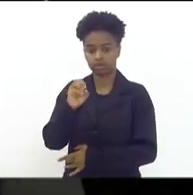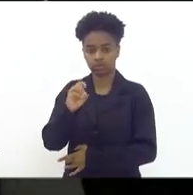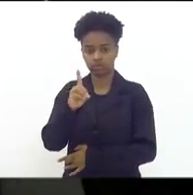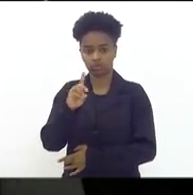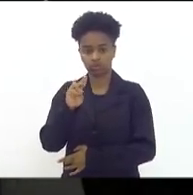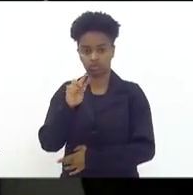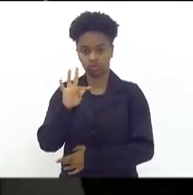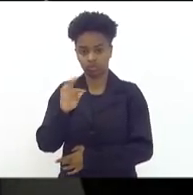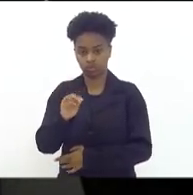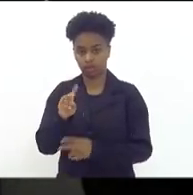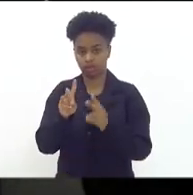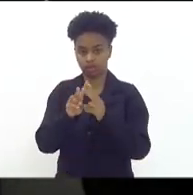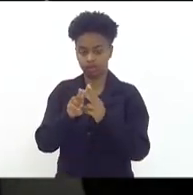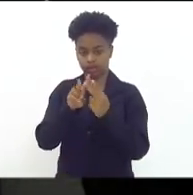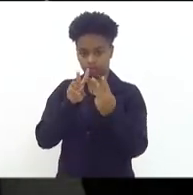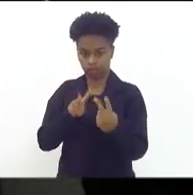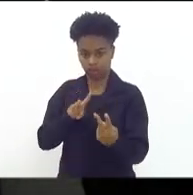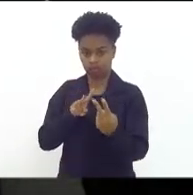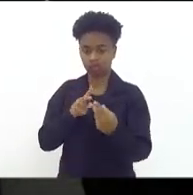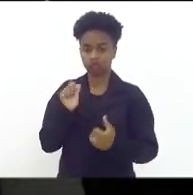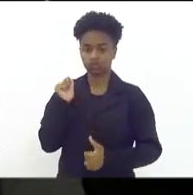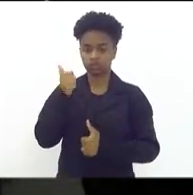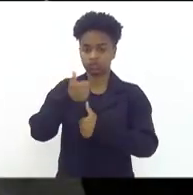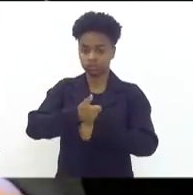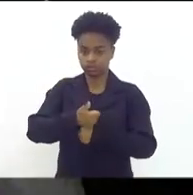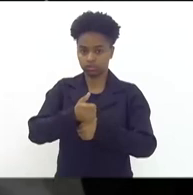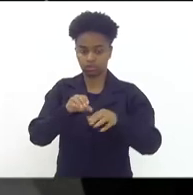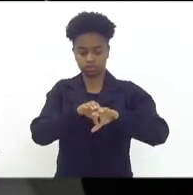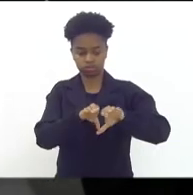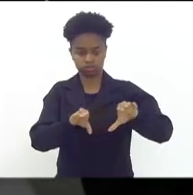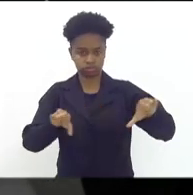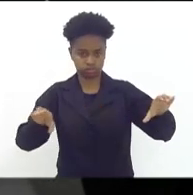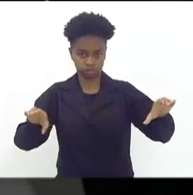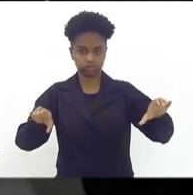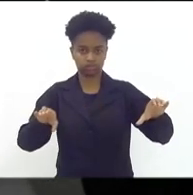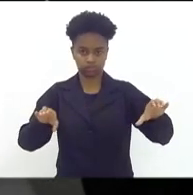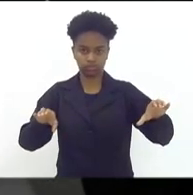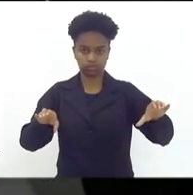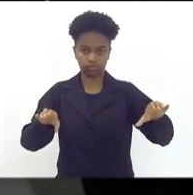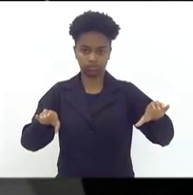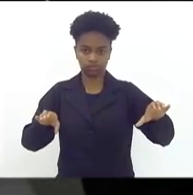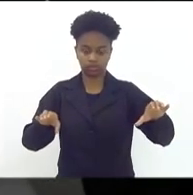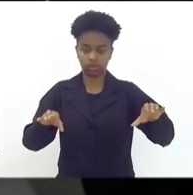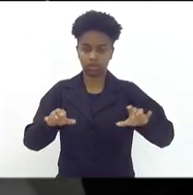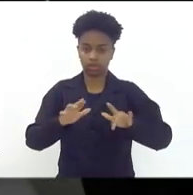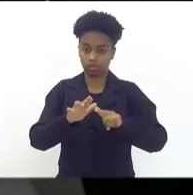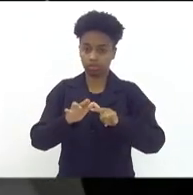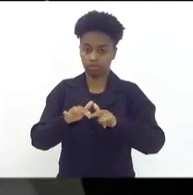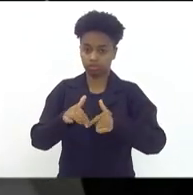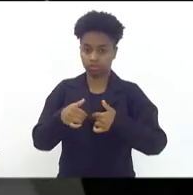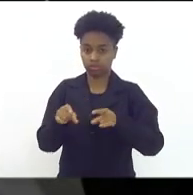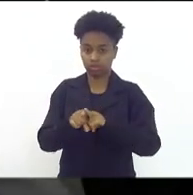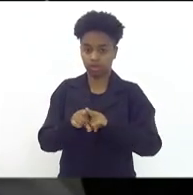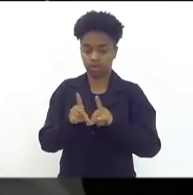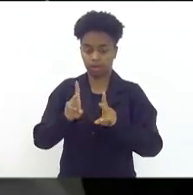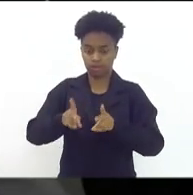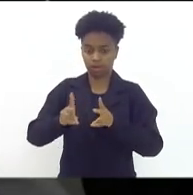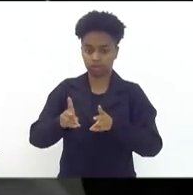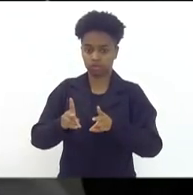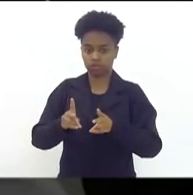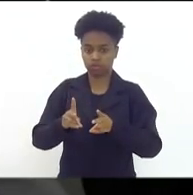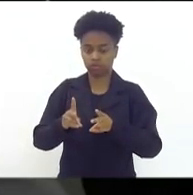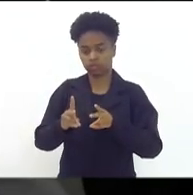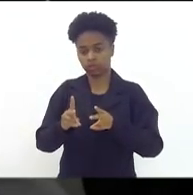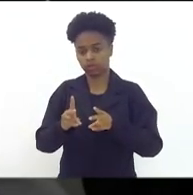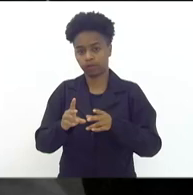substituindo a expansão física da rede pela Nature também que é um